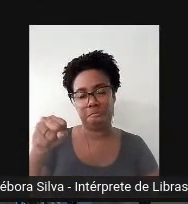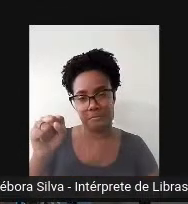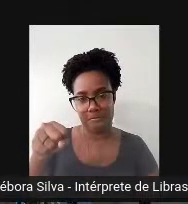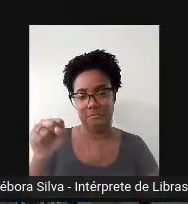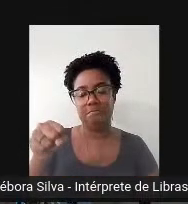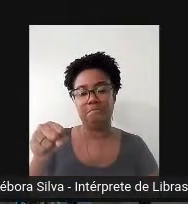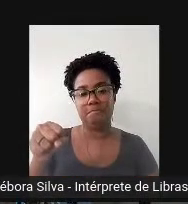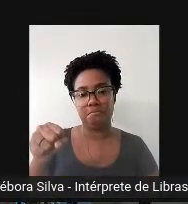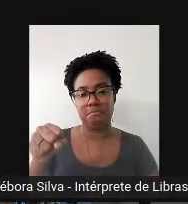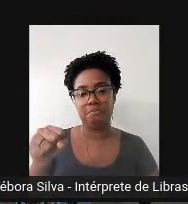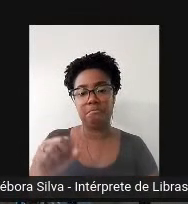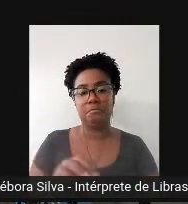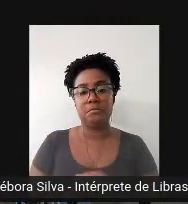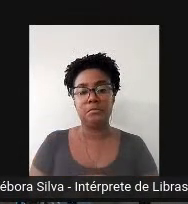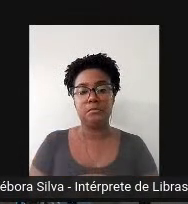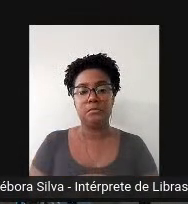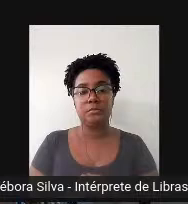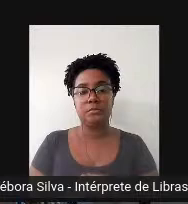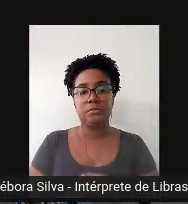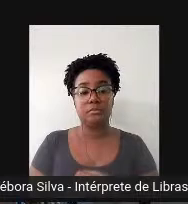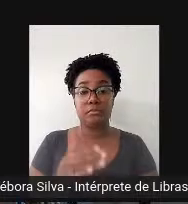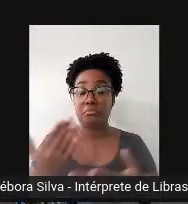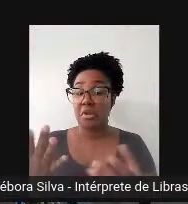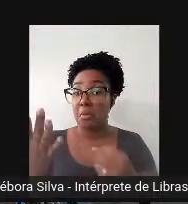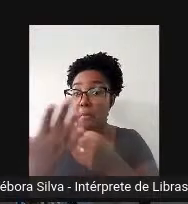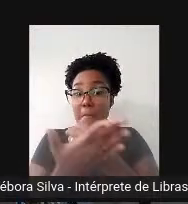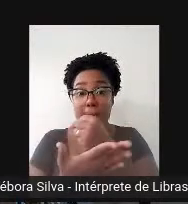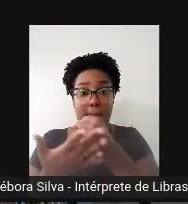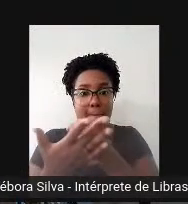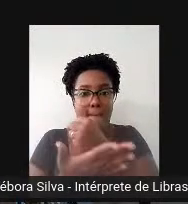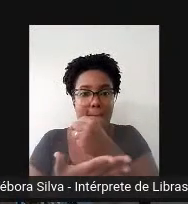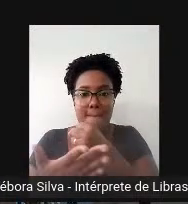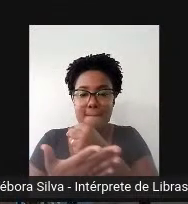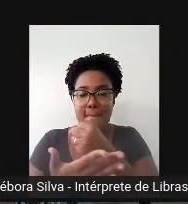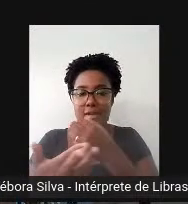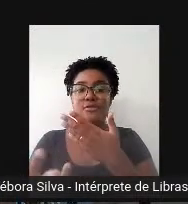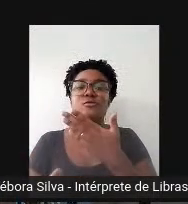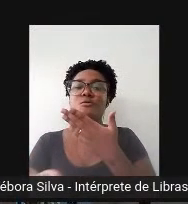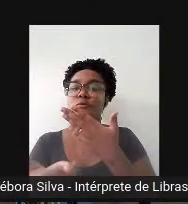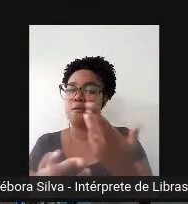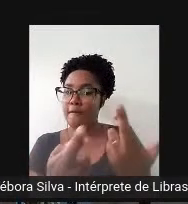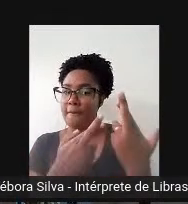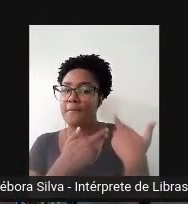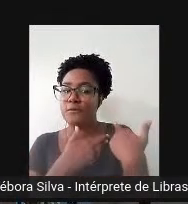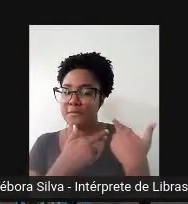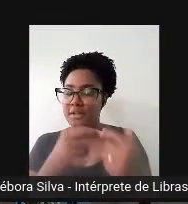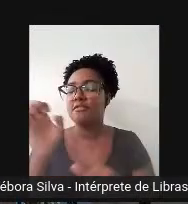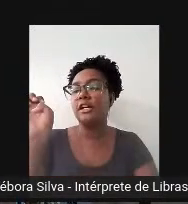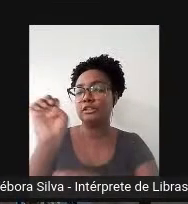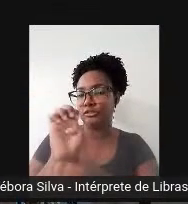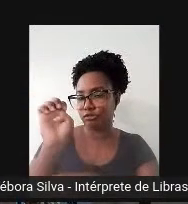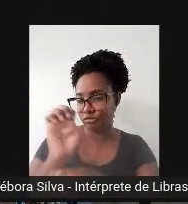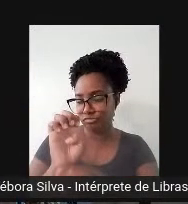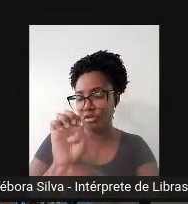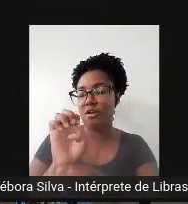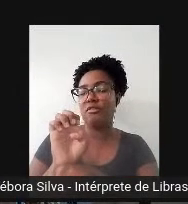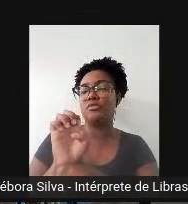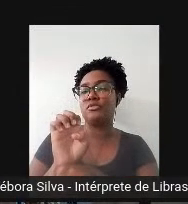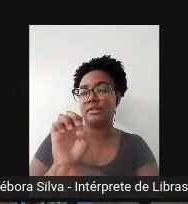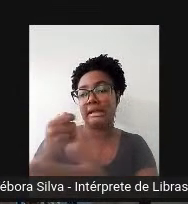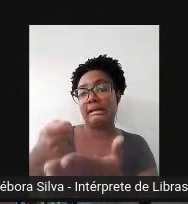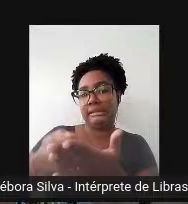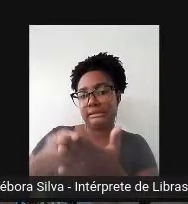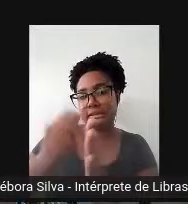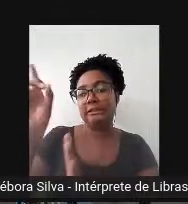conta própria. Isso é o mínimo que o Estado tem que fazer, e mesmo que tenha que pedir auxílio internacional para fazer isso. O